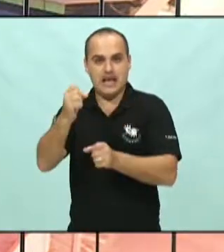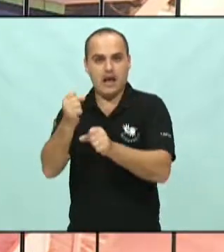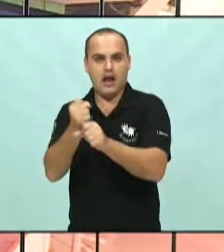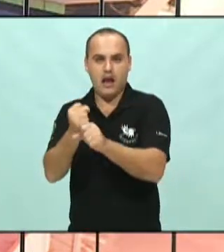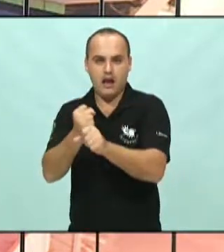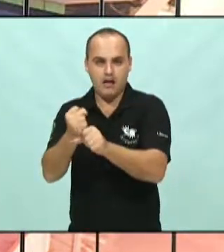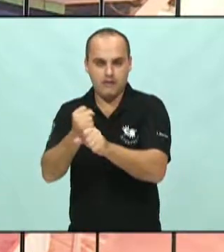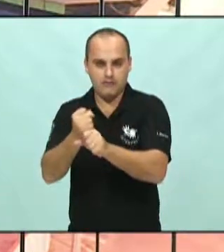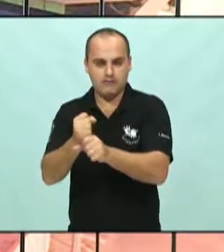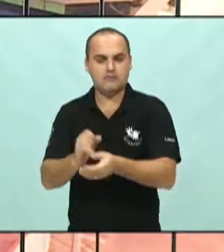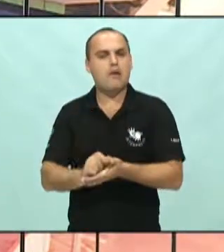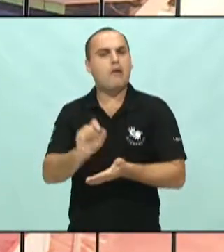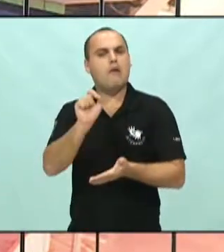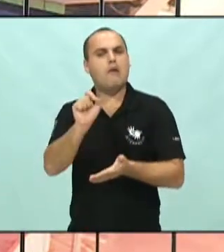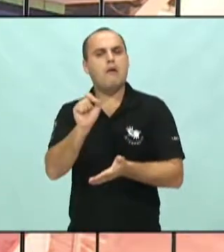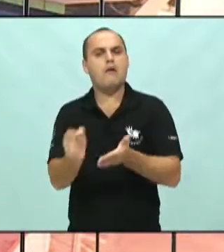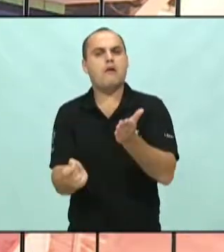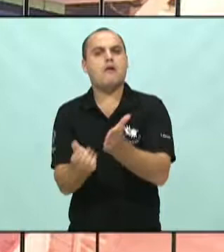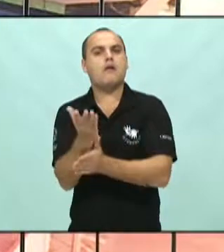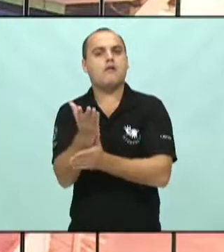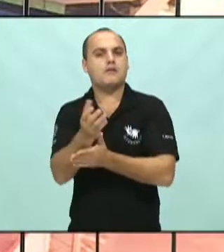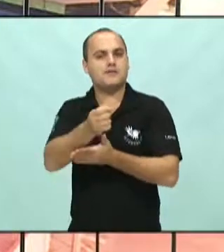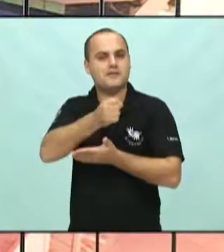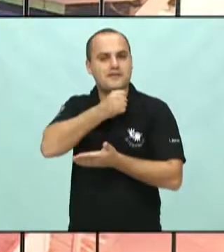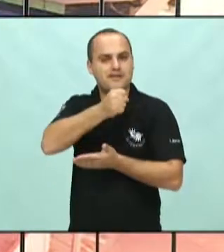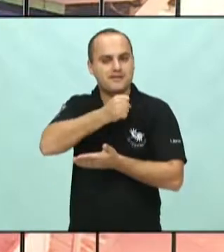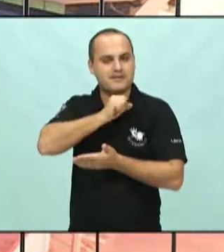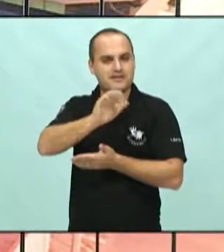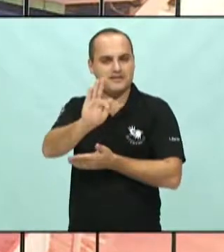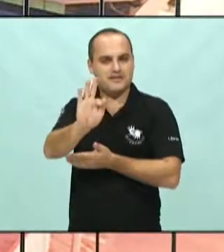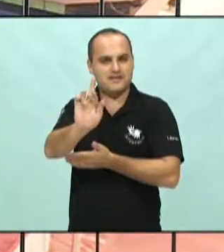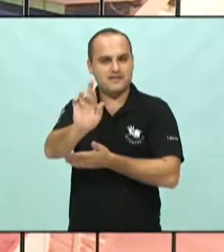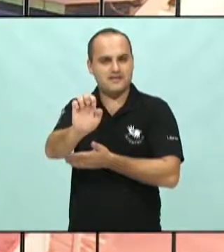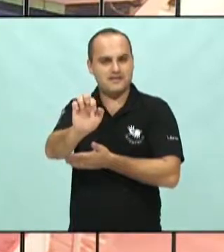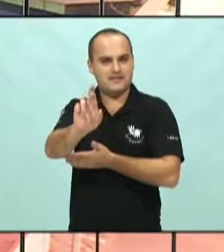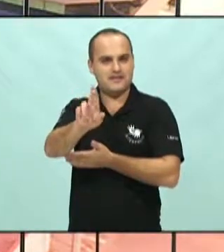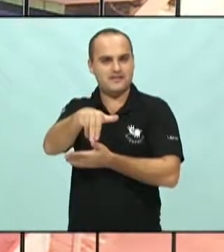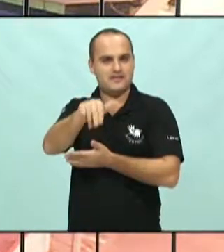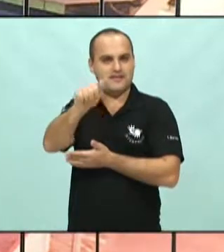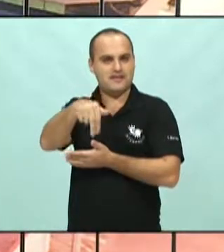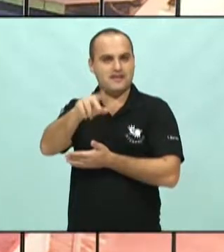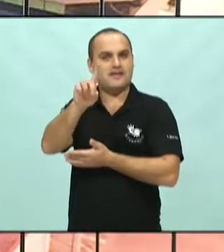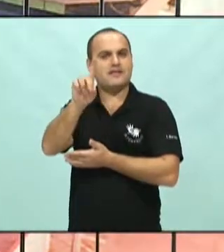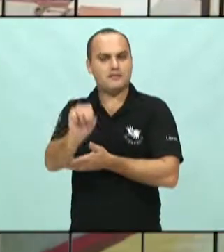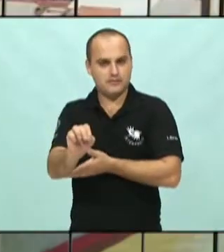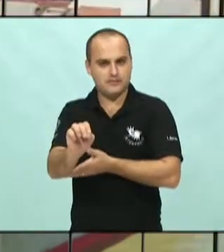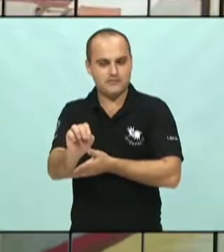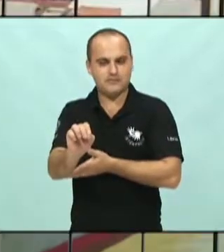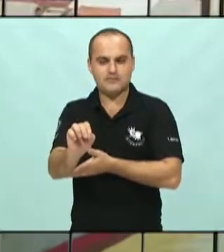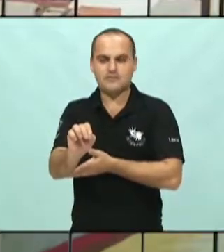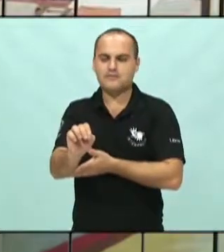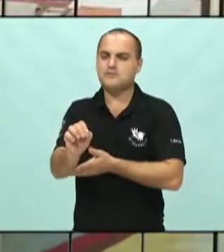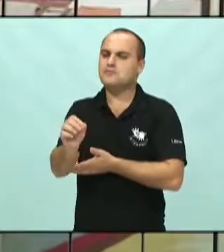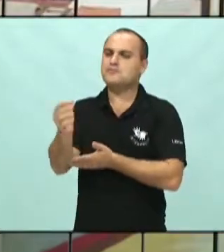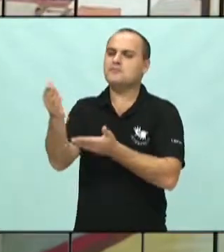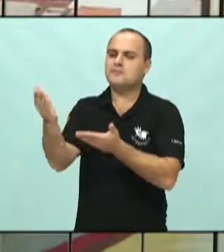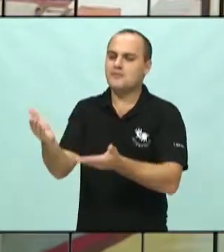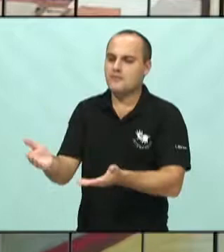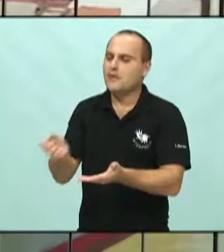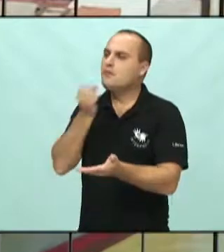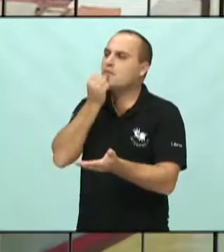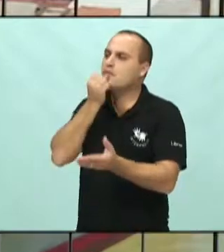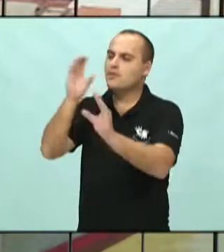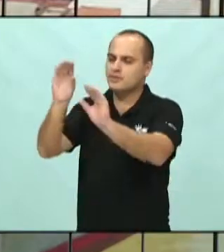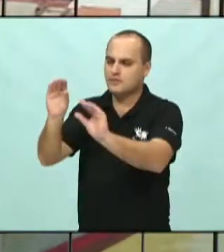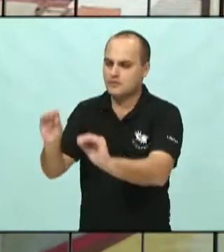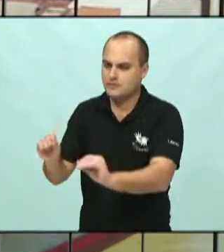1919-2019, autoria do jornalista Fernando Alessio. Como foi, Fernando? Boa noite,